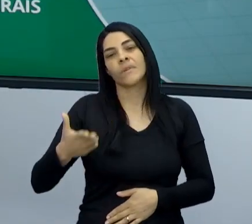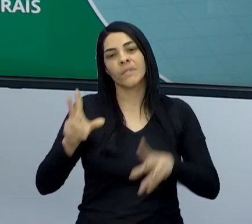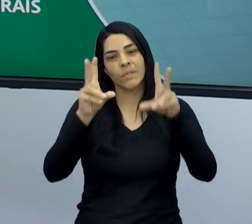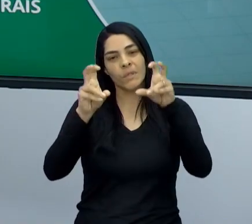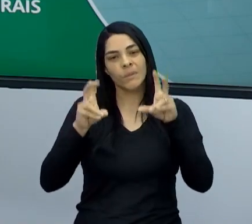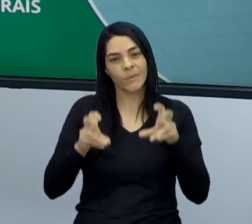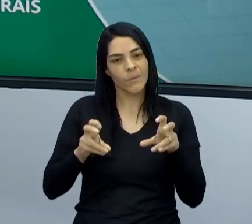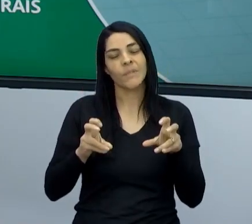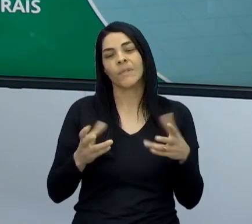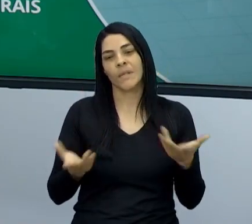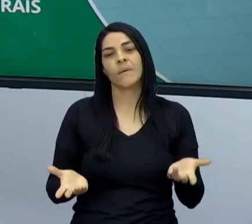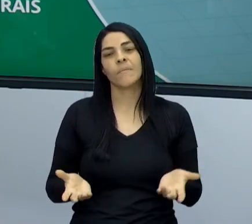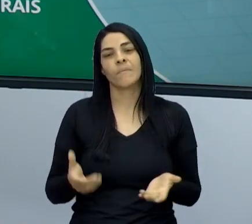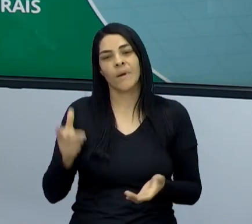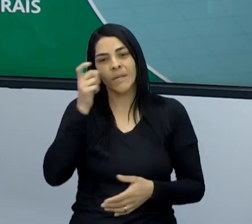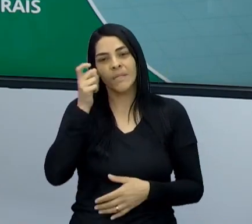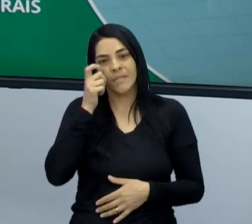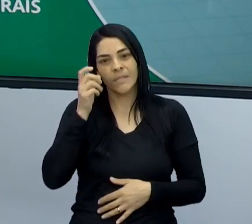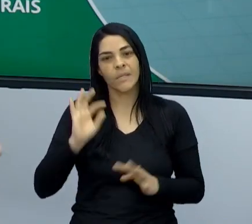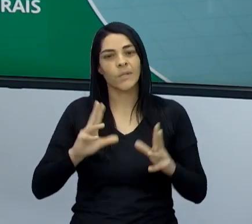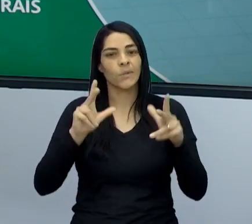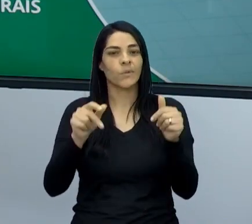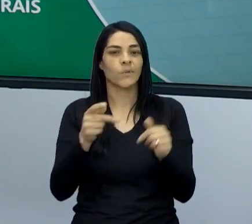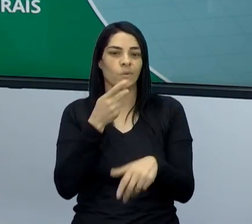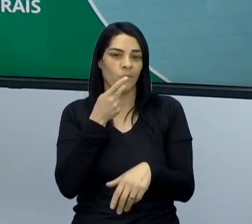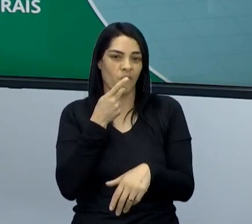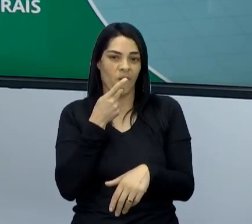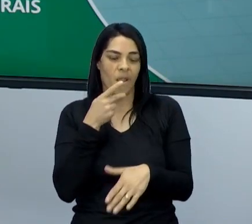questionem, tudo que eu falei pra vocês aqui, olha, pode ser mentira, vai que é,